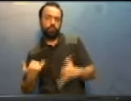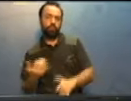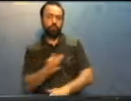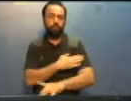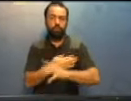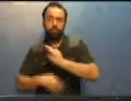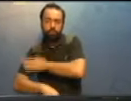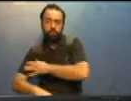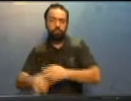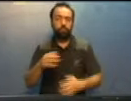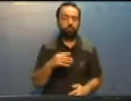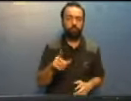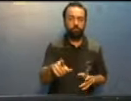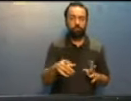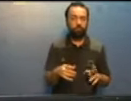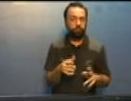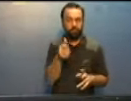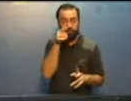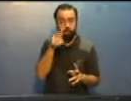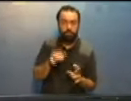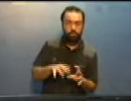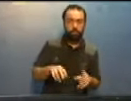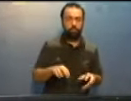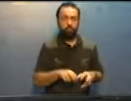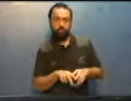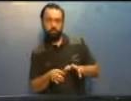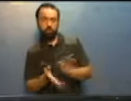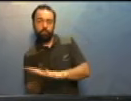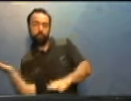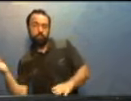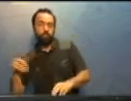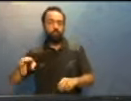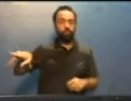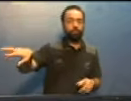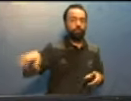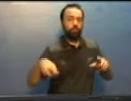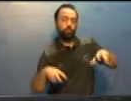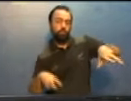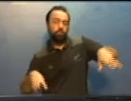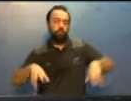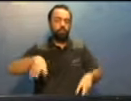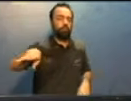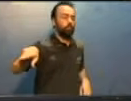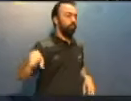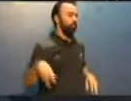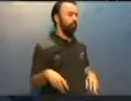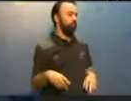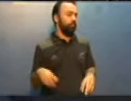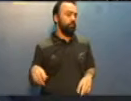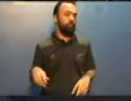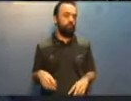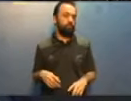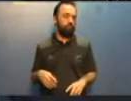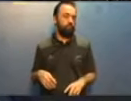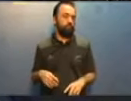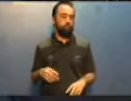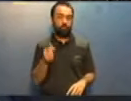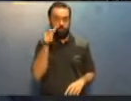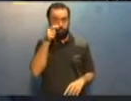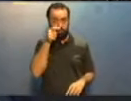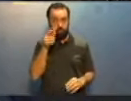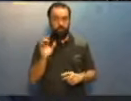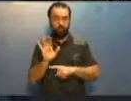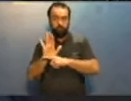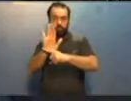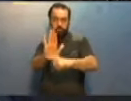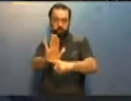do sentido da visão para ver quem é o pegador, para onde eu vou fugir, qual o lugar melhor que eu possa me esquivar e por aí vai. Então através